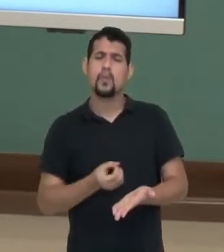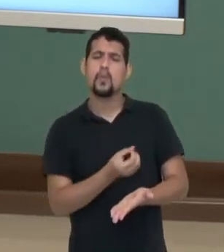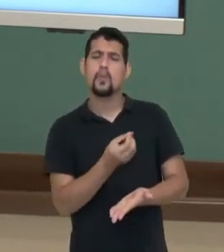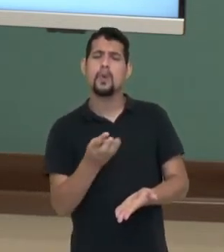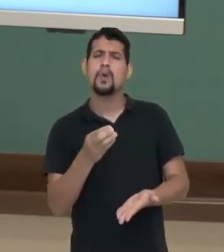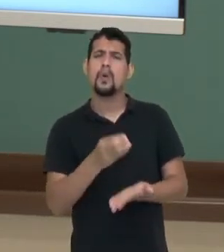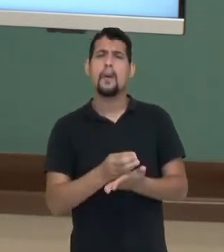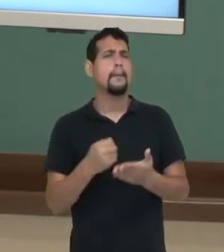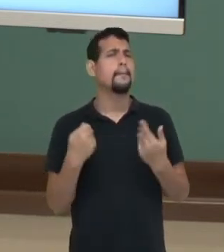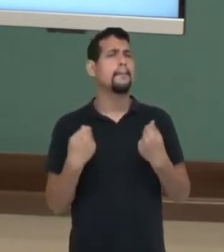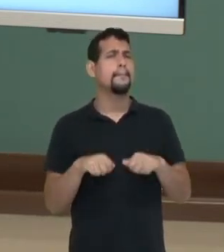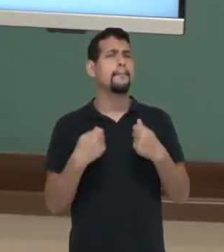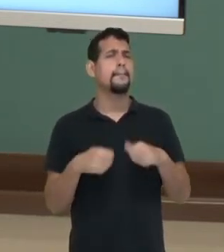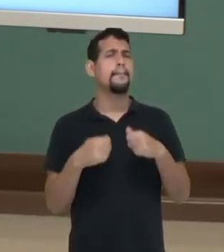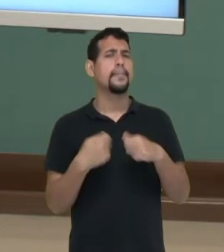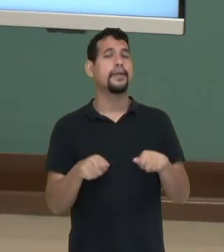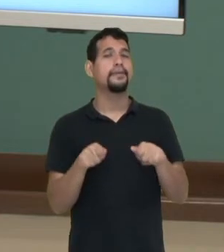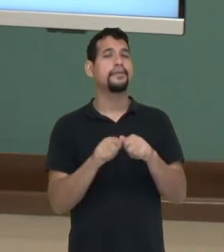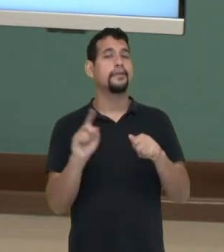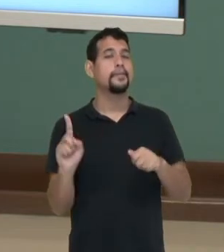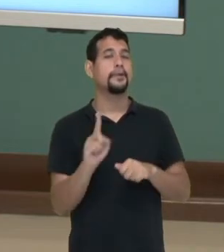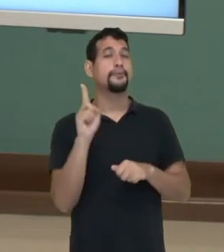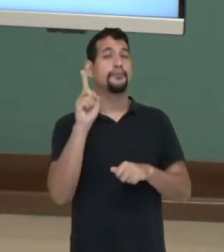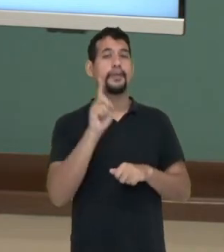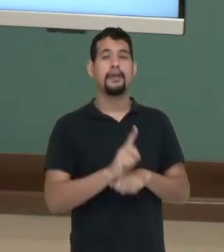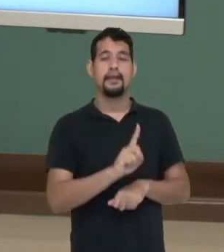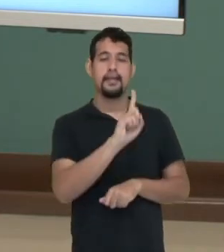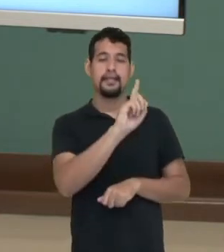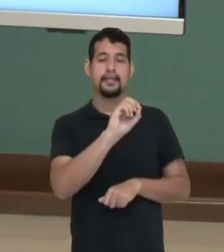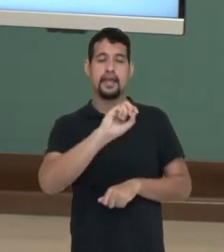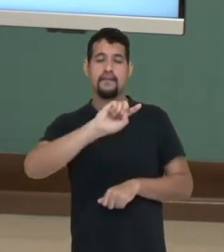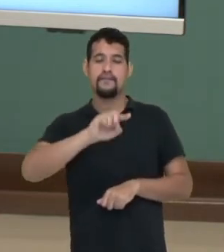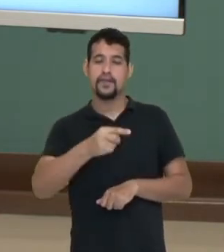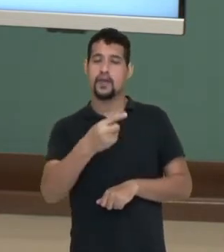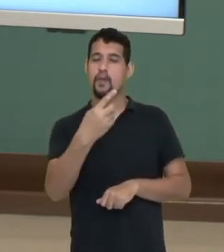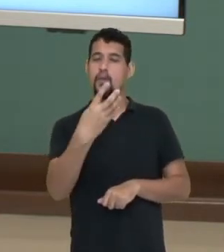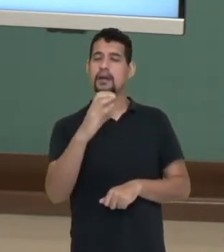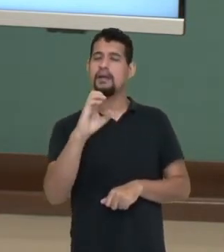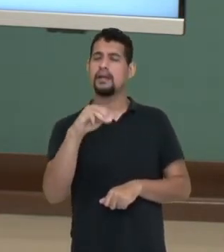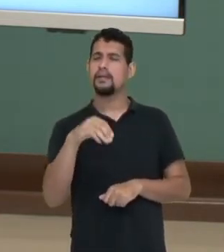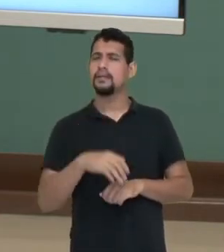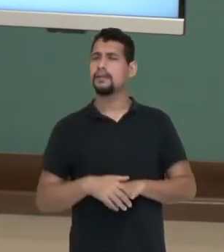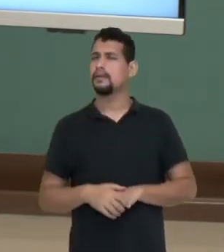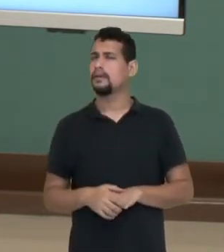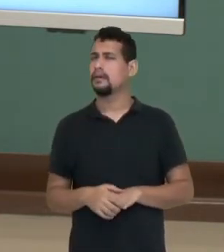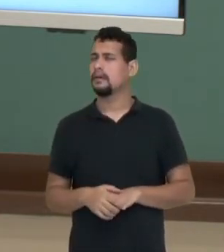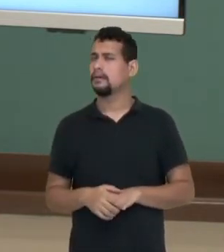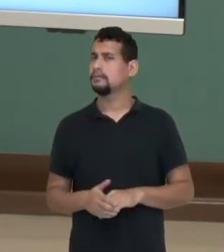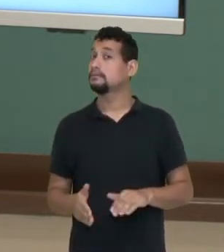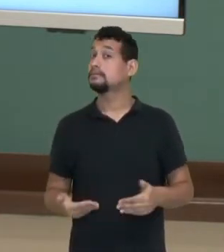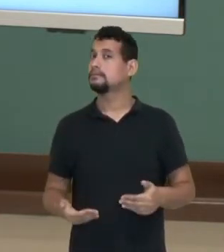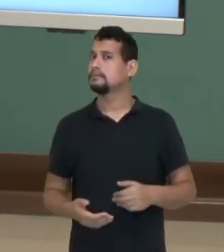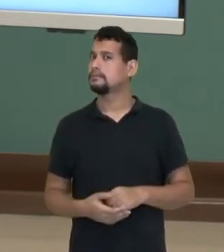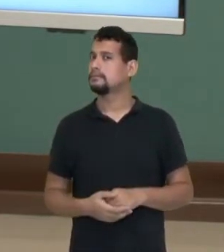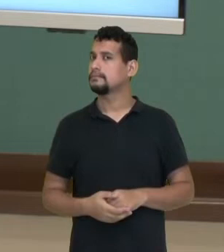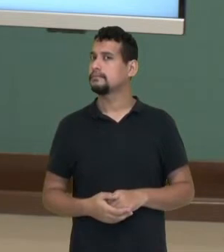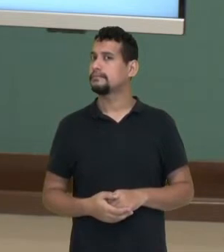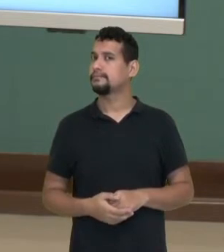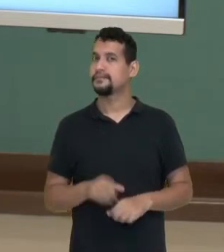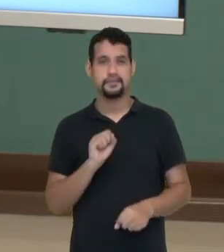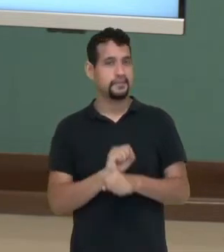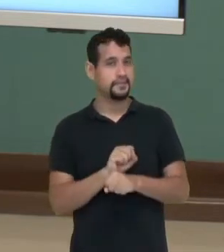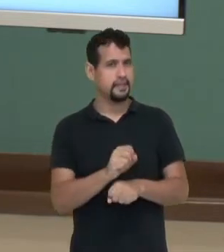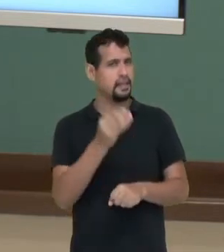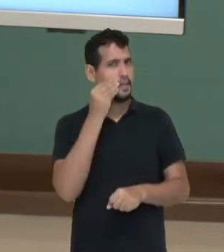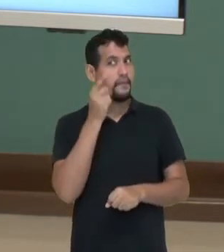serão necessários para atingir uma altura de 10,4 centímetros? Olha lá, vou dar um tempinho, você